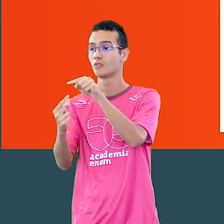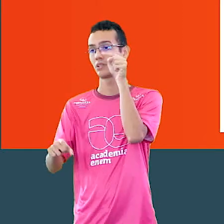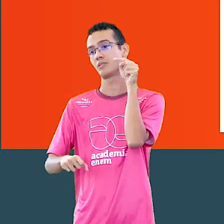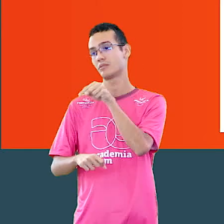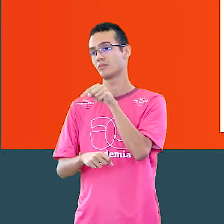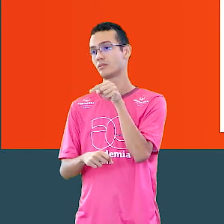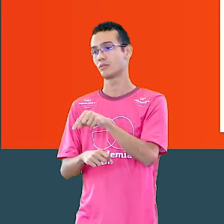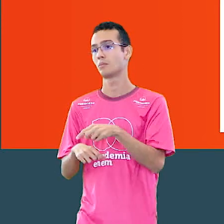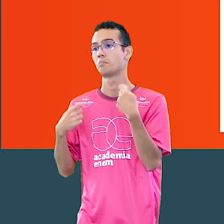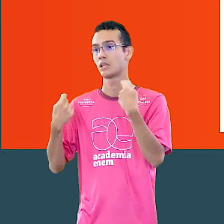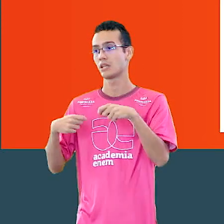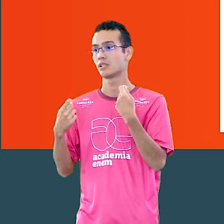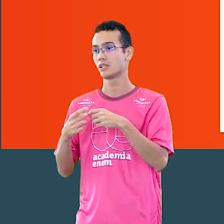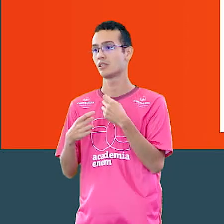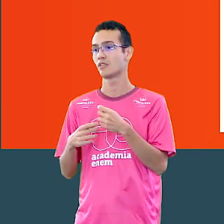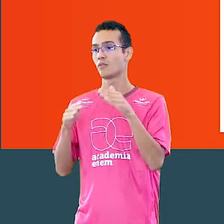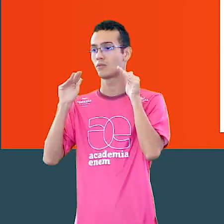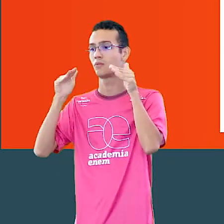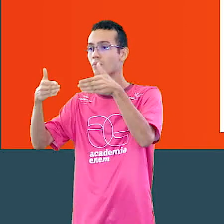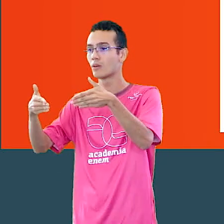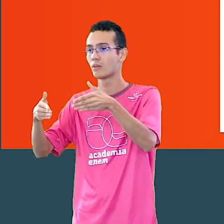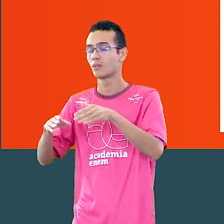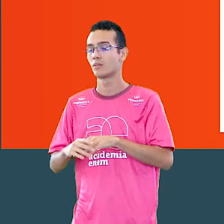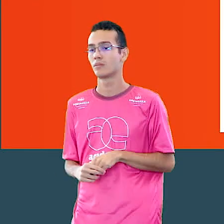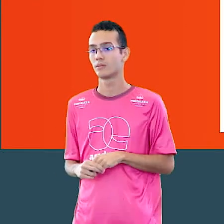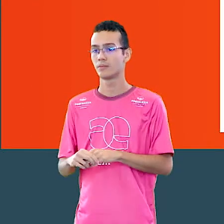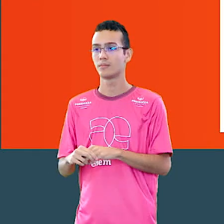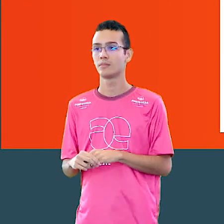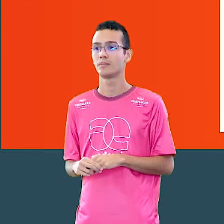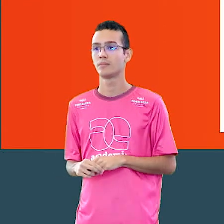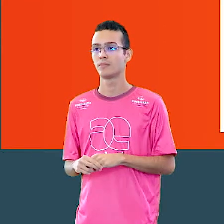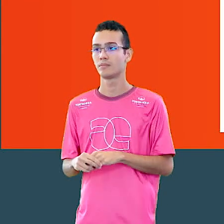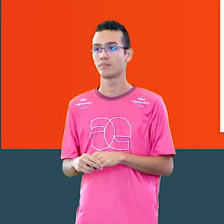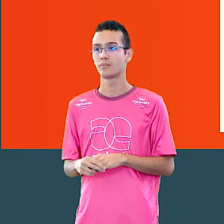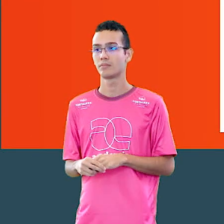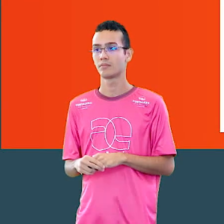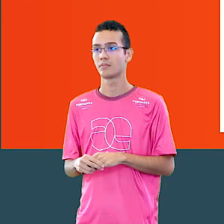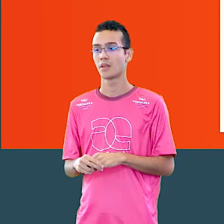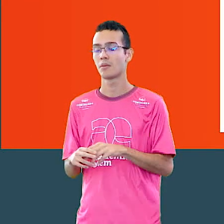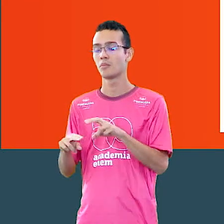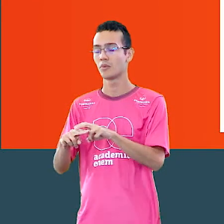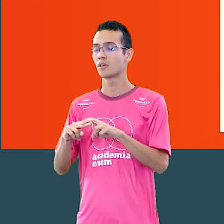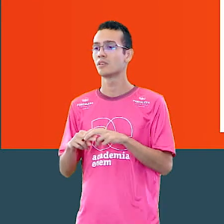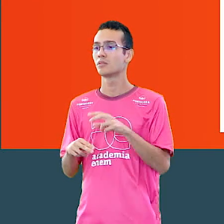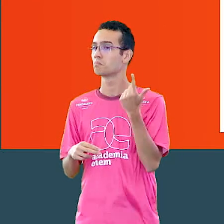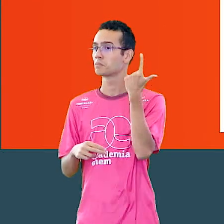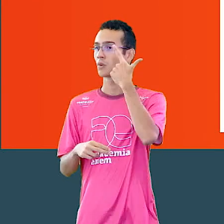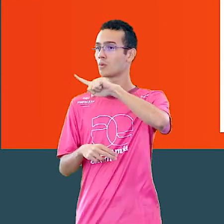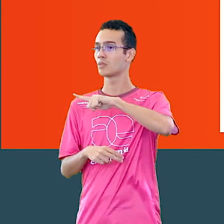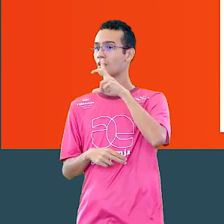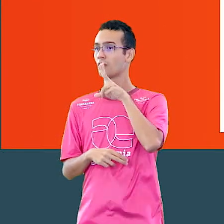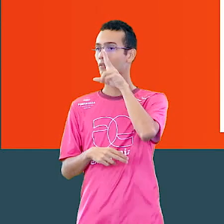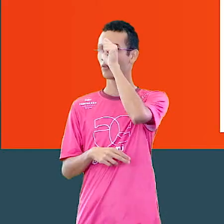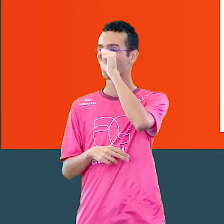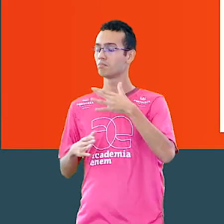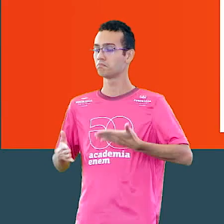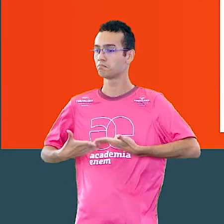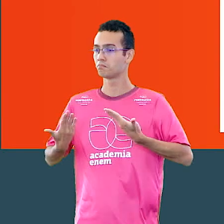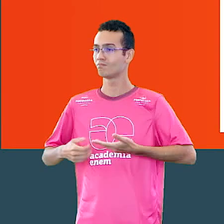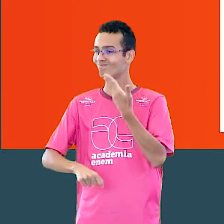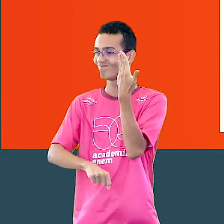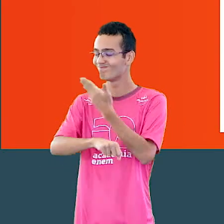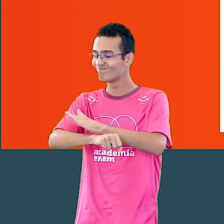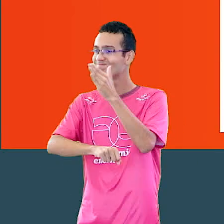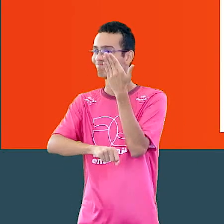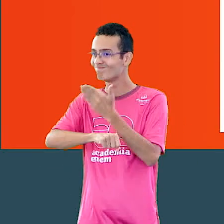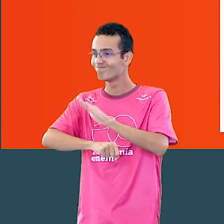definido. Tendo isso definido, vem o quê? Força, determinação, treino. Gente, não